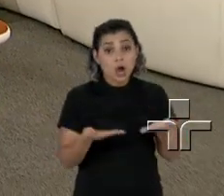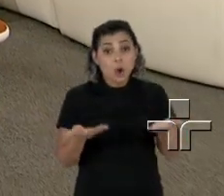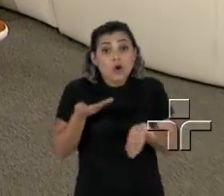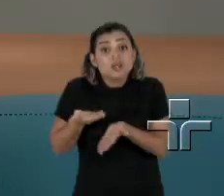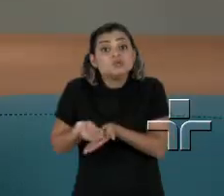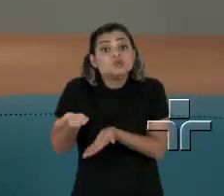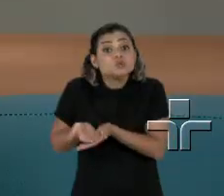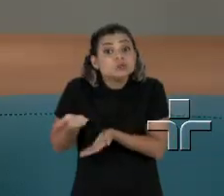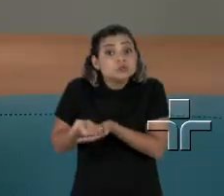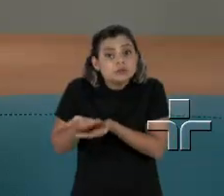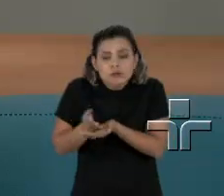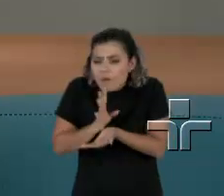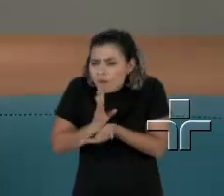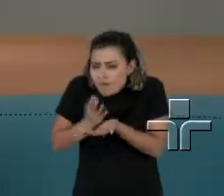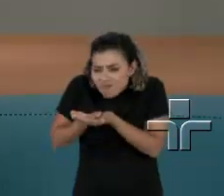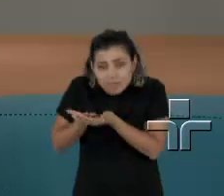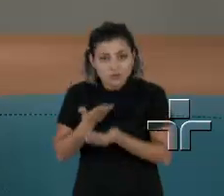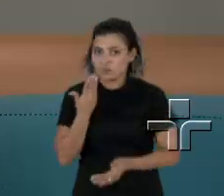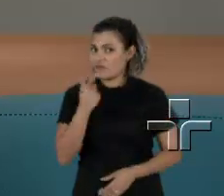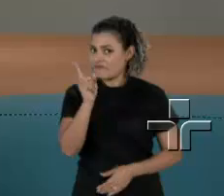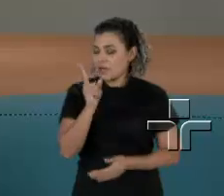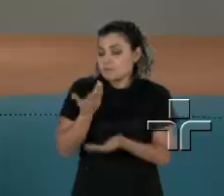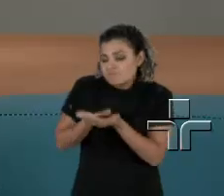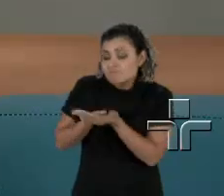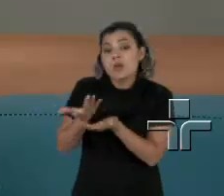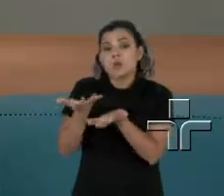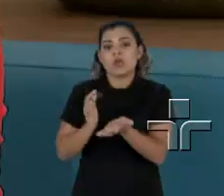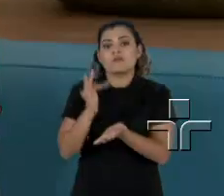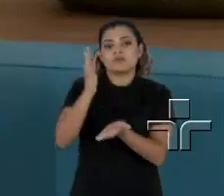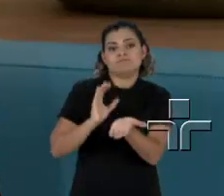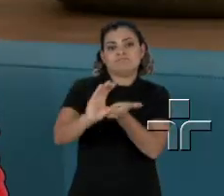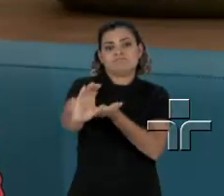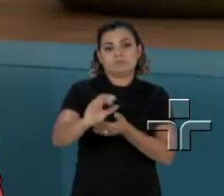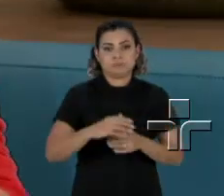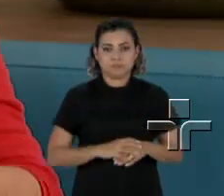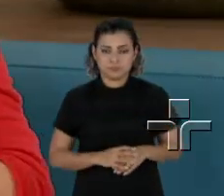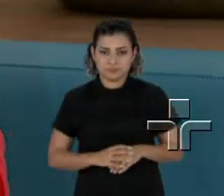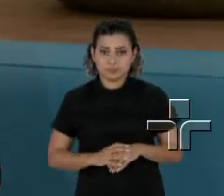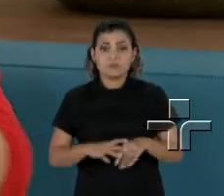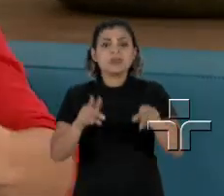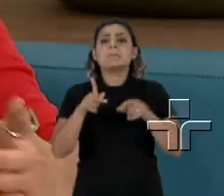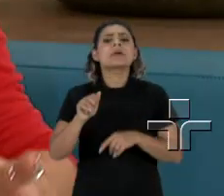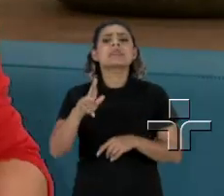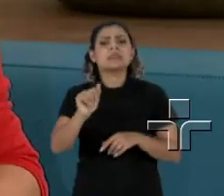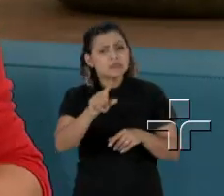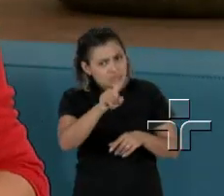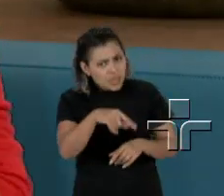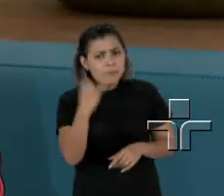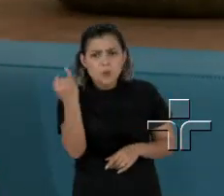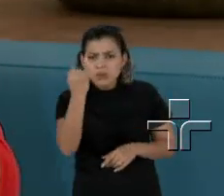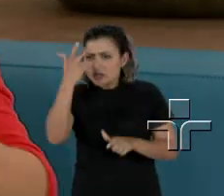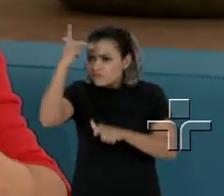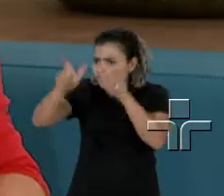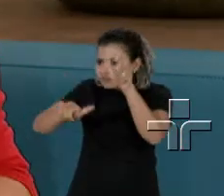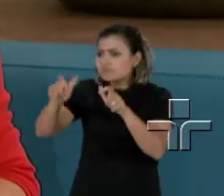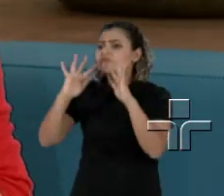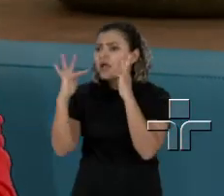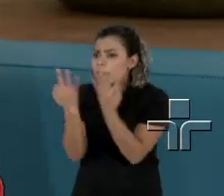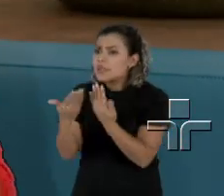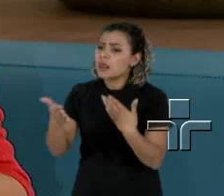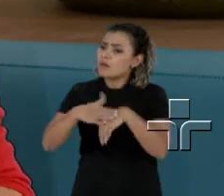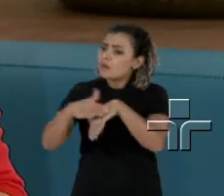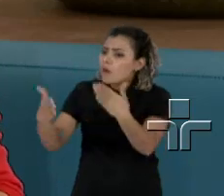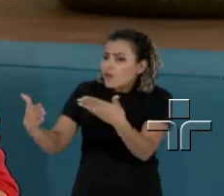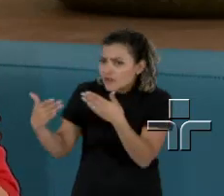a invenção é fácil para investir para começar a definir patrícia é importante que todos na família conversa em